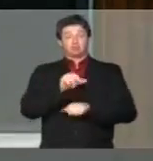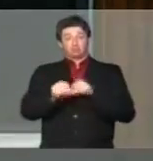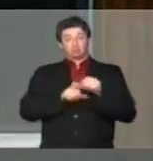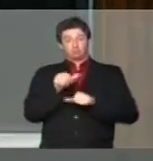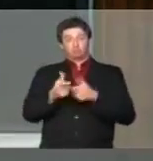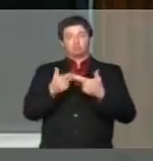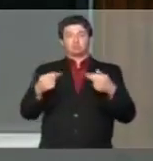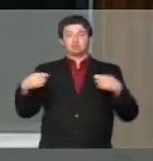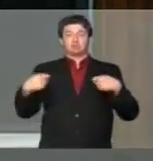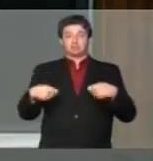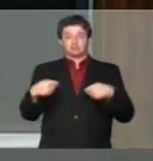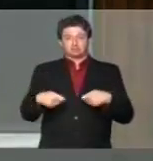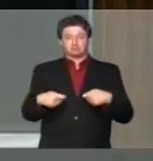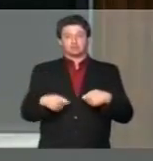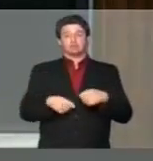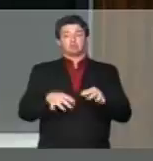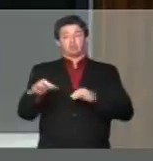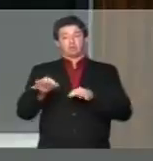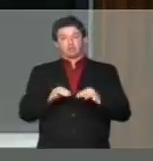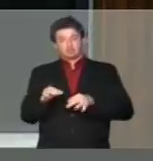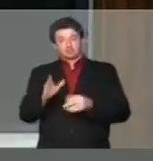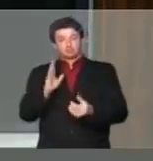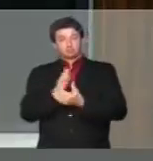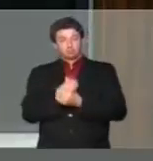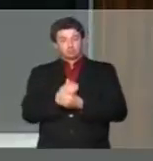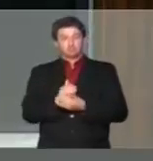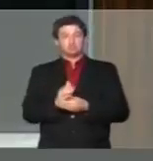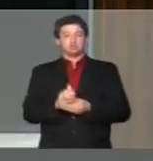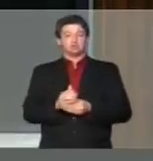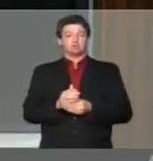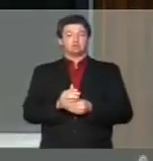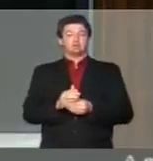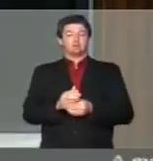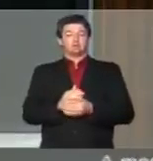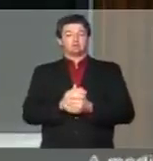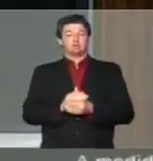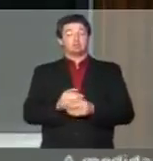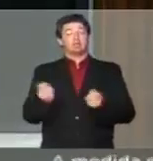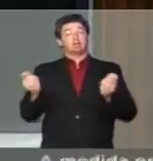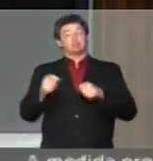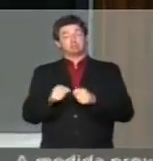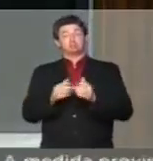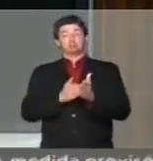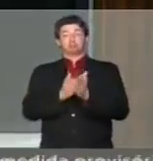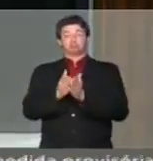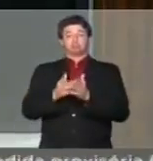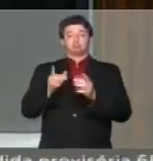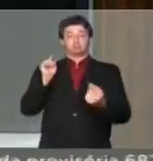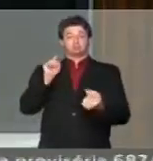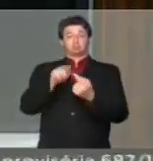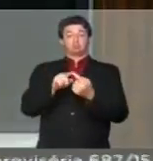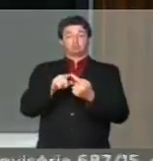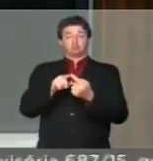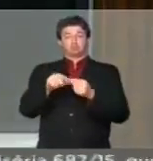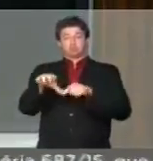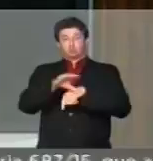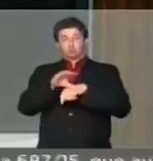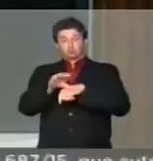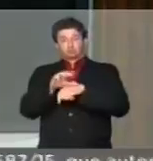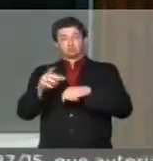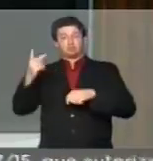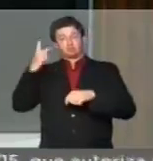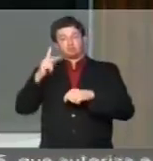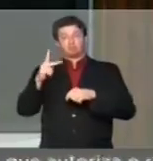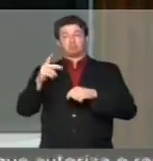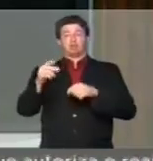alterações necessárias no ordenamento processual, de modo que se torne viável o cumprimento da missão constitucional atribuída aos